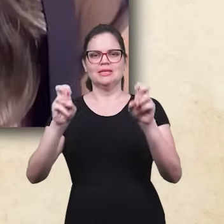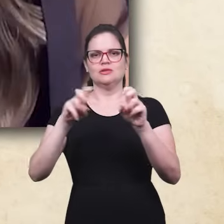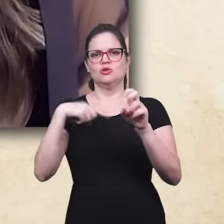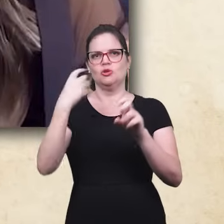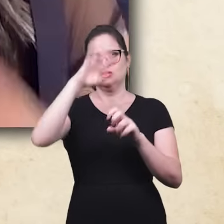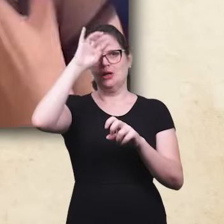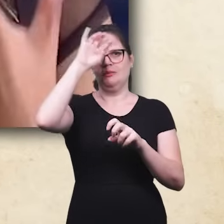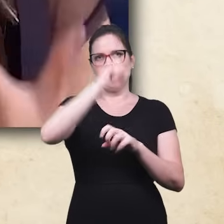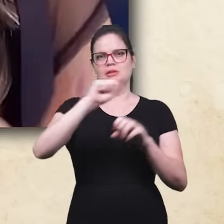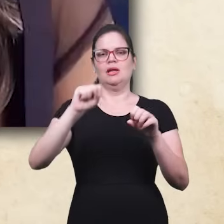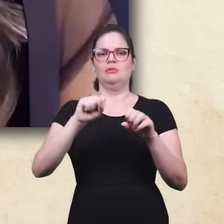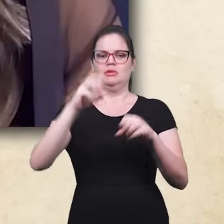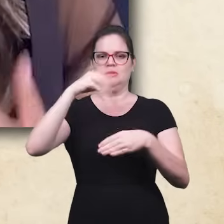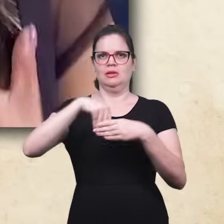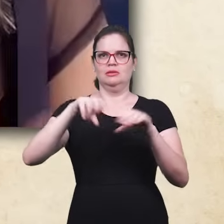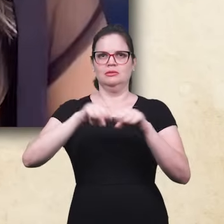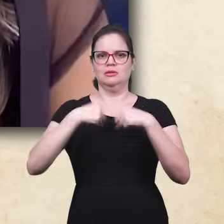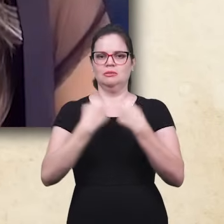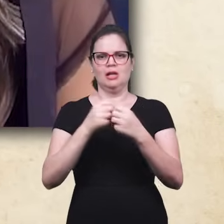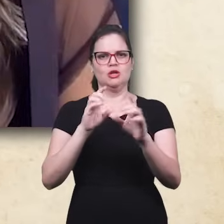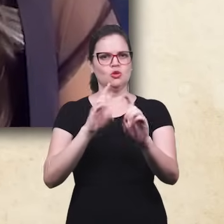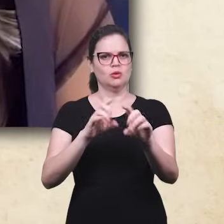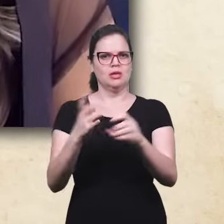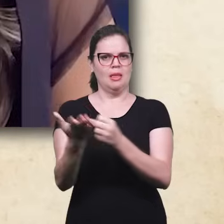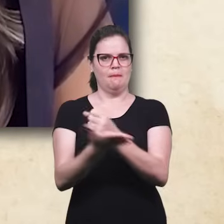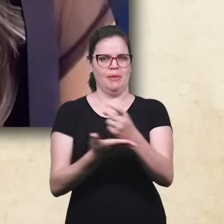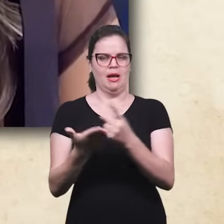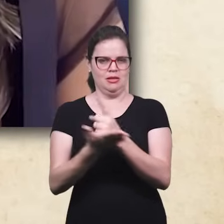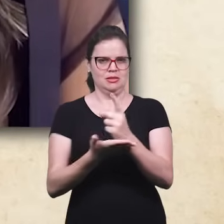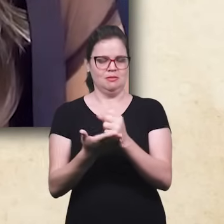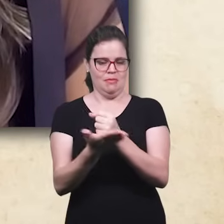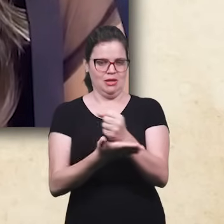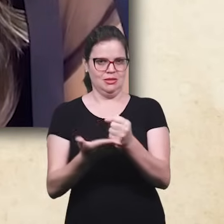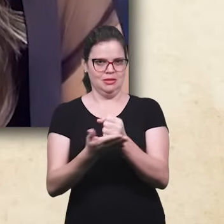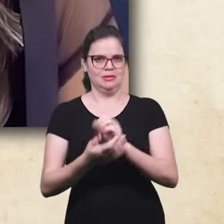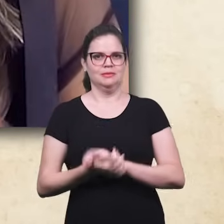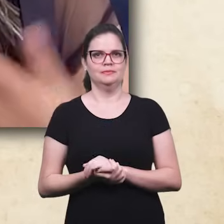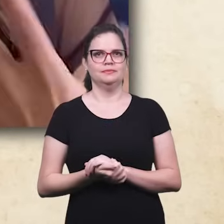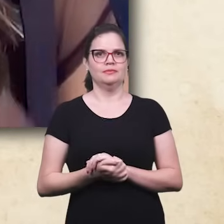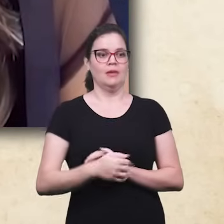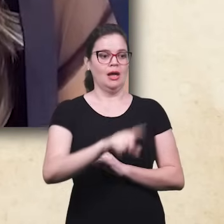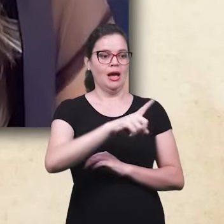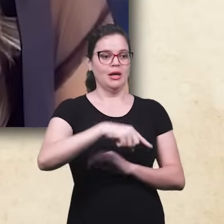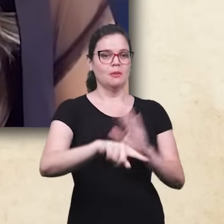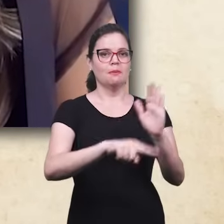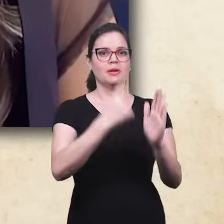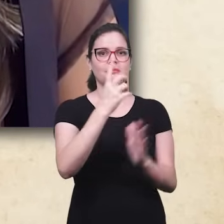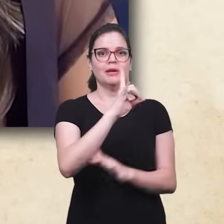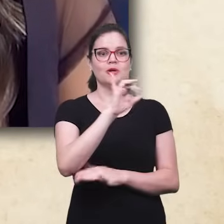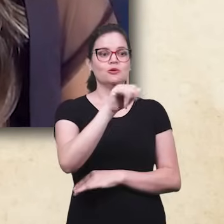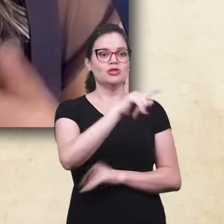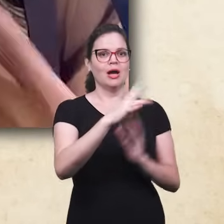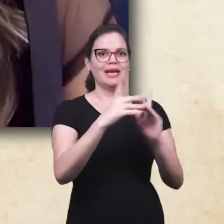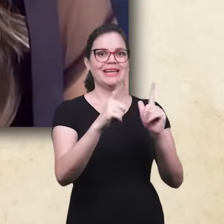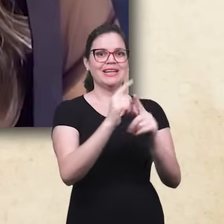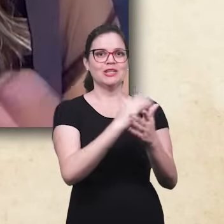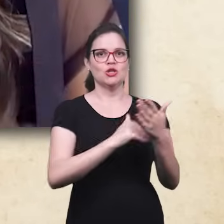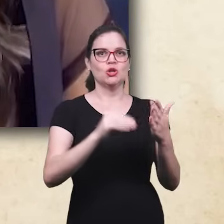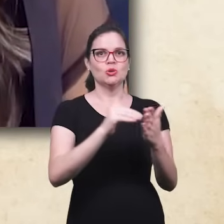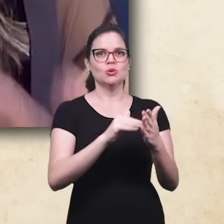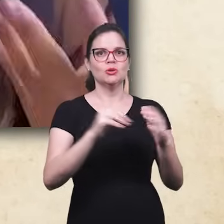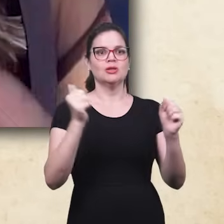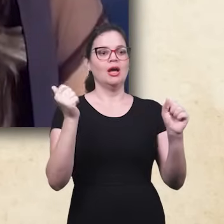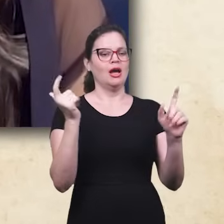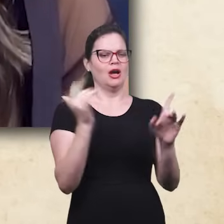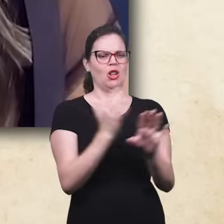no seminário, das doutrinas básicas dessa obra. E no primeiro dia, a igreja inteira glorificou o Senhor por